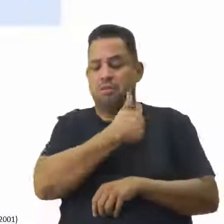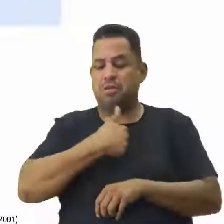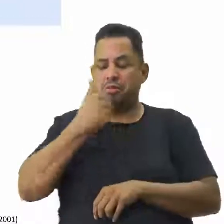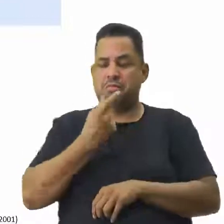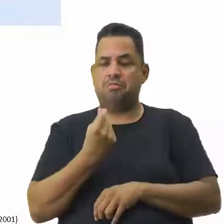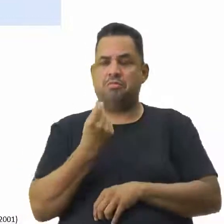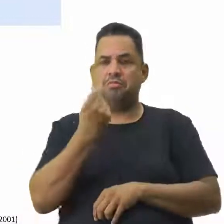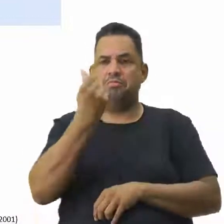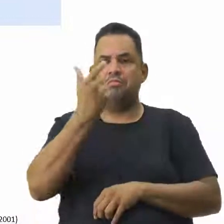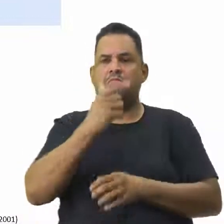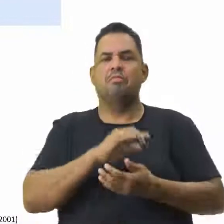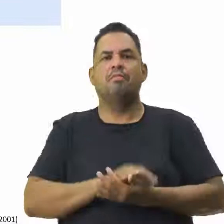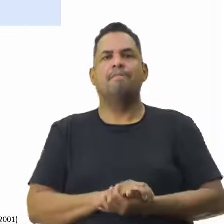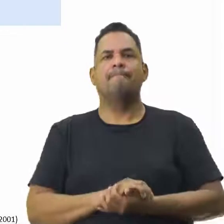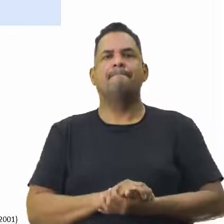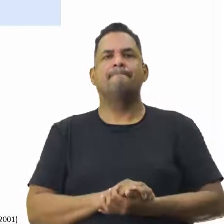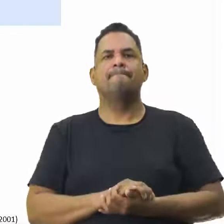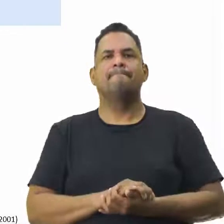Veja só.